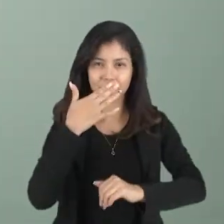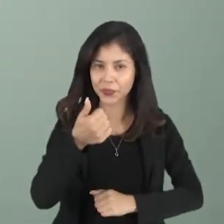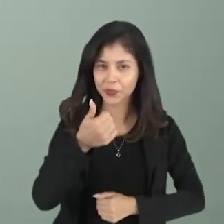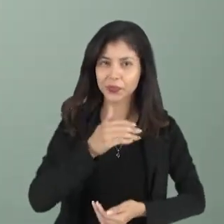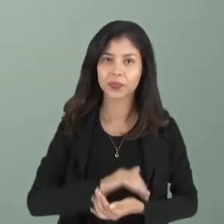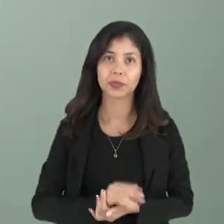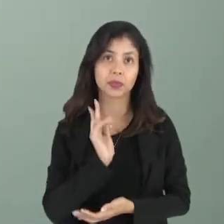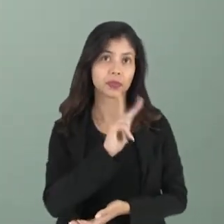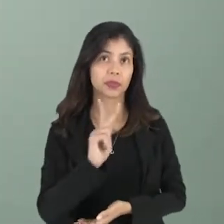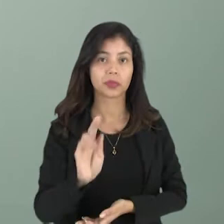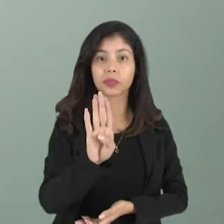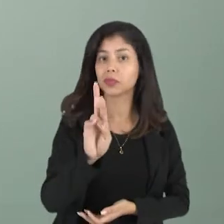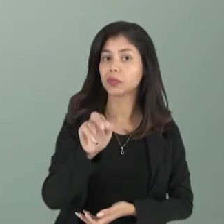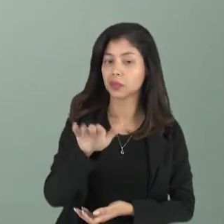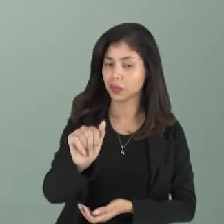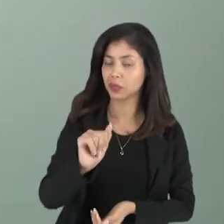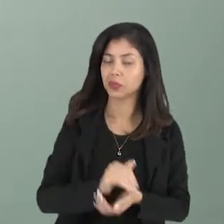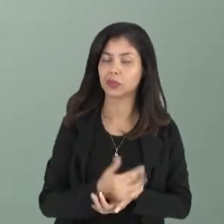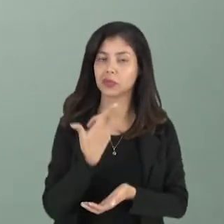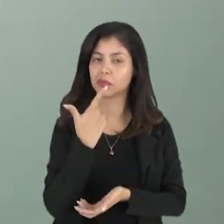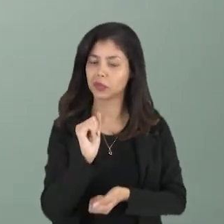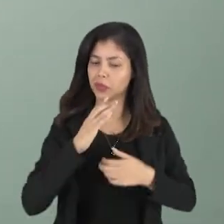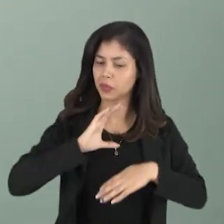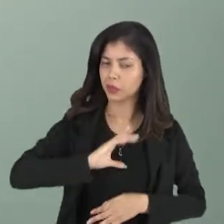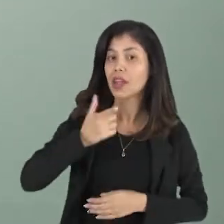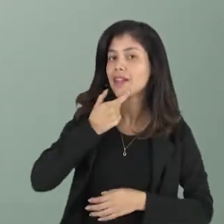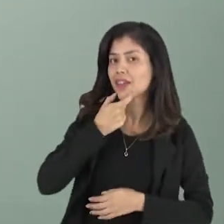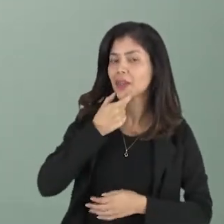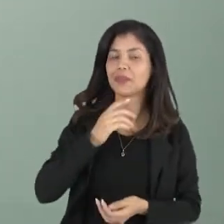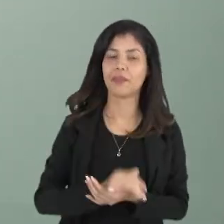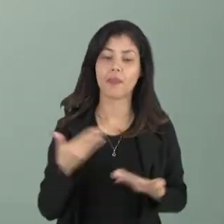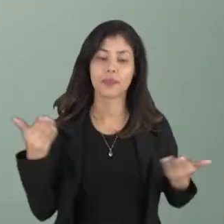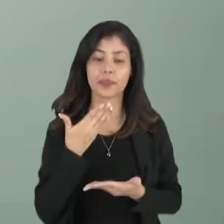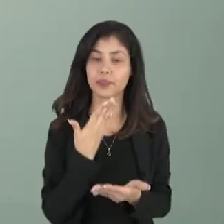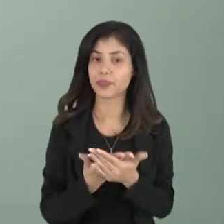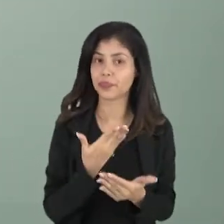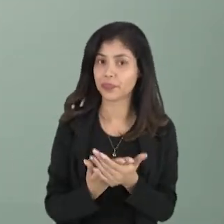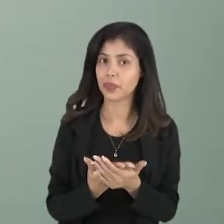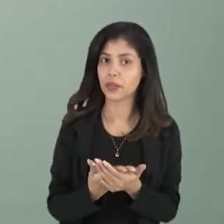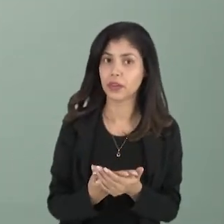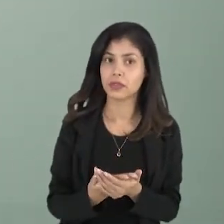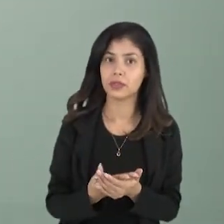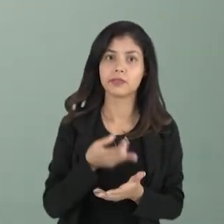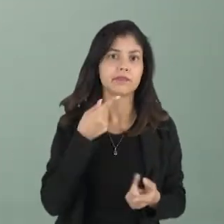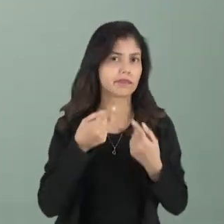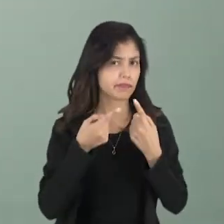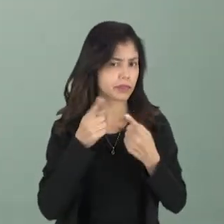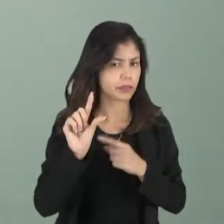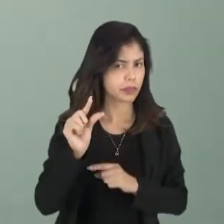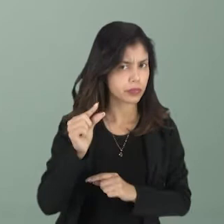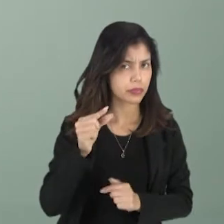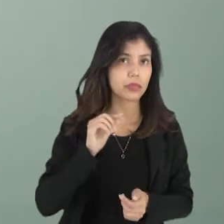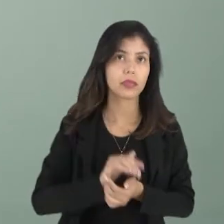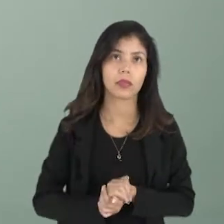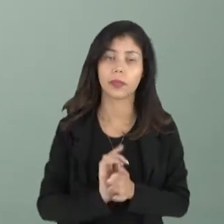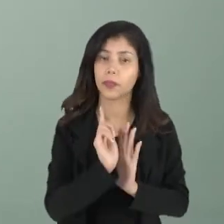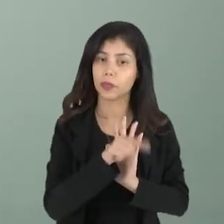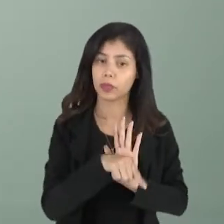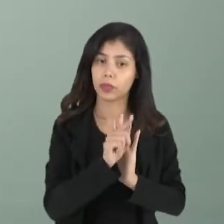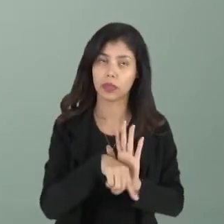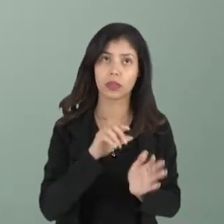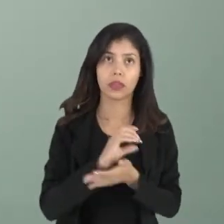tudo bem? Eu sou a professora Bruna, de Língua Inglesa, e na nossa aula de hoje nós vamos conversar um pouco sobre os